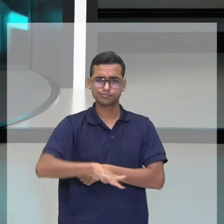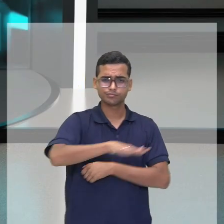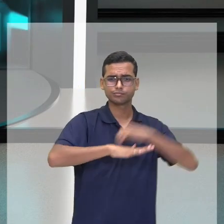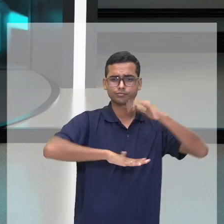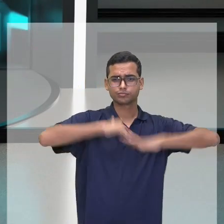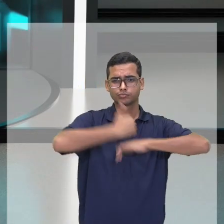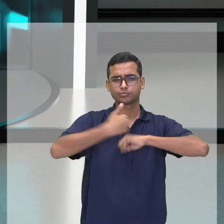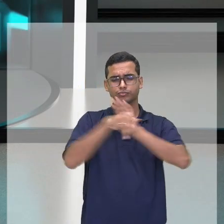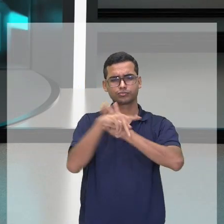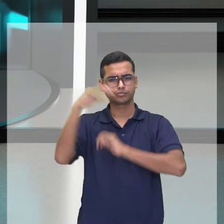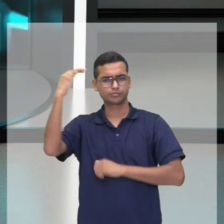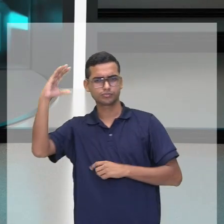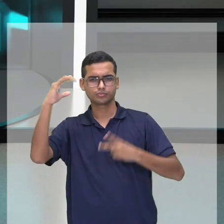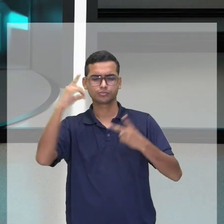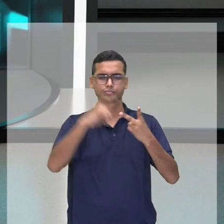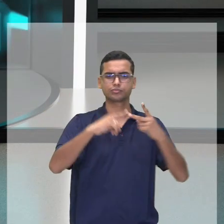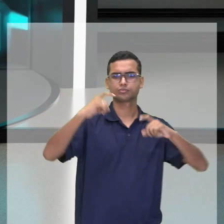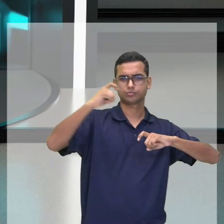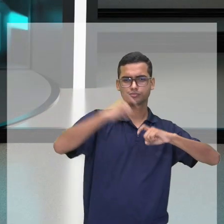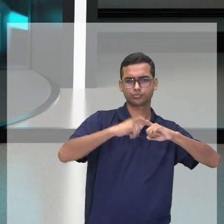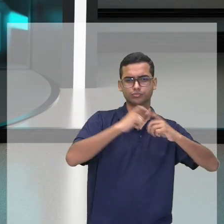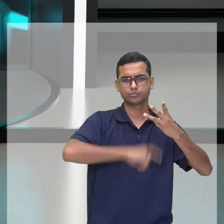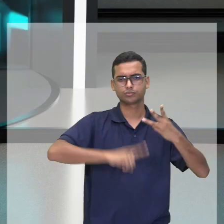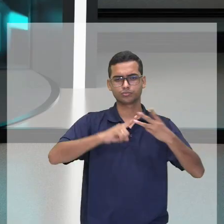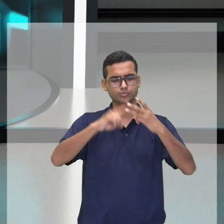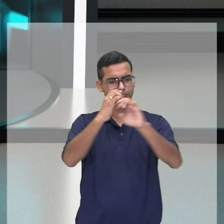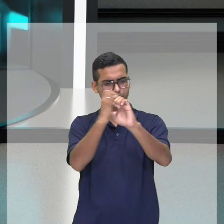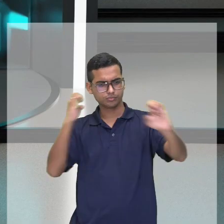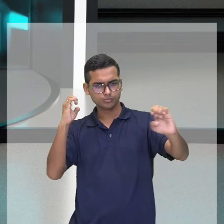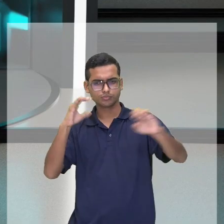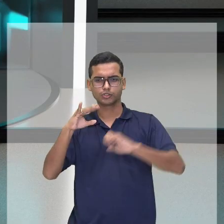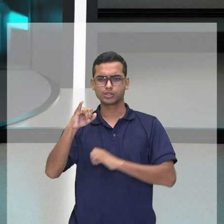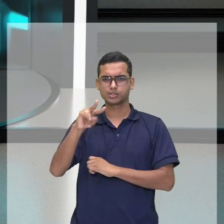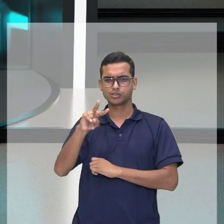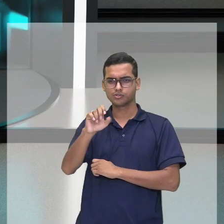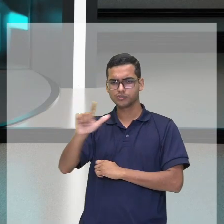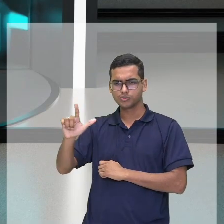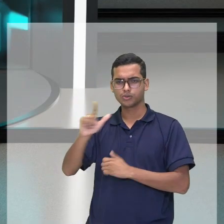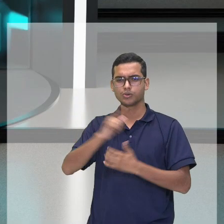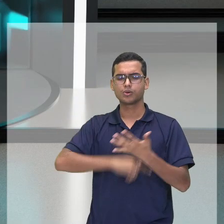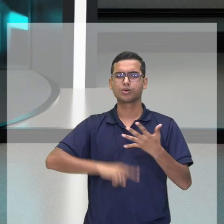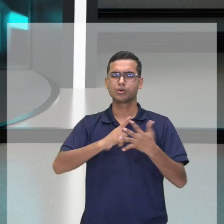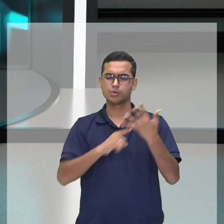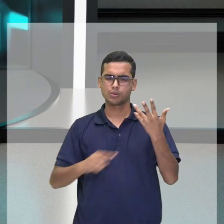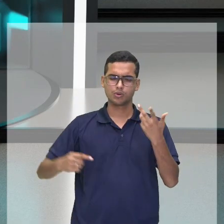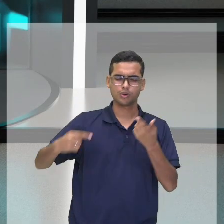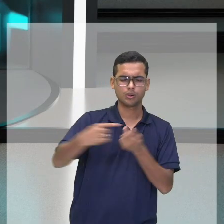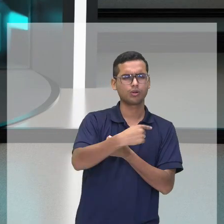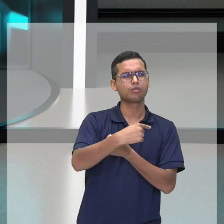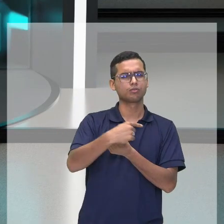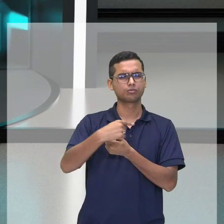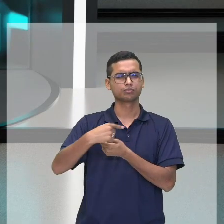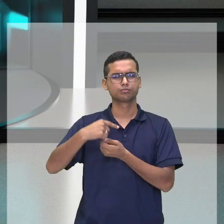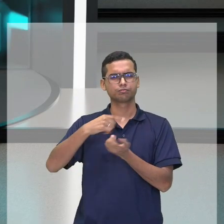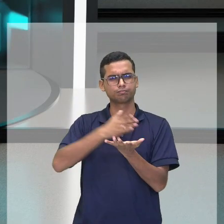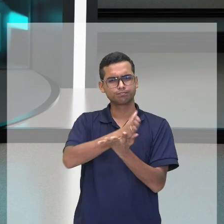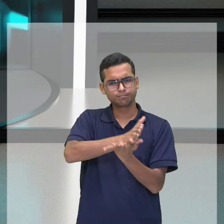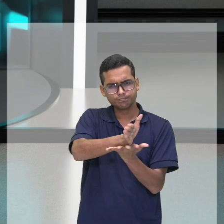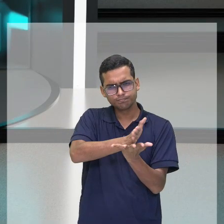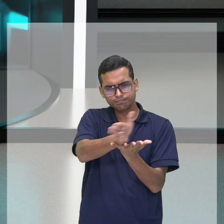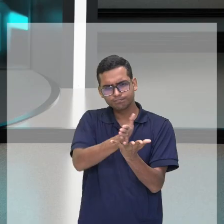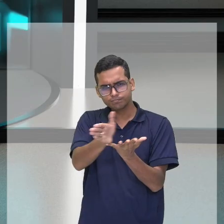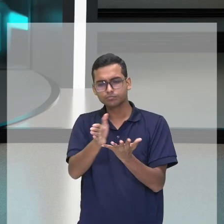a ciência, a medicina, a engenharia e várias outras, olha só. Não só